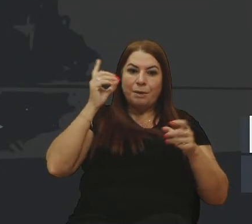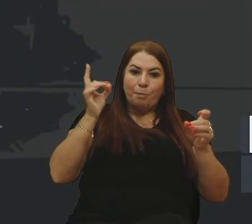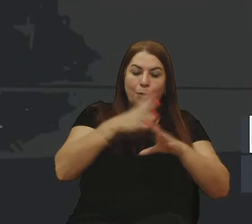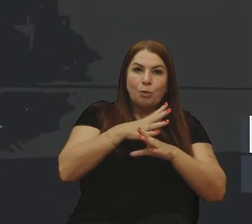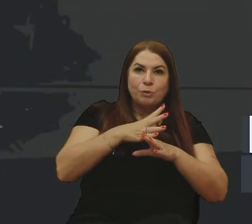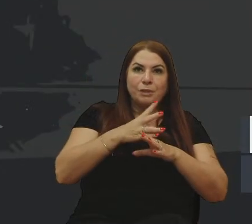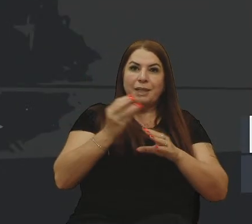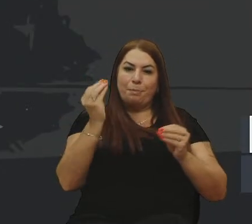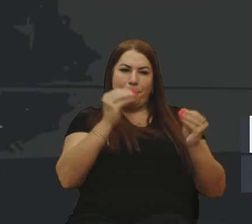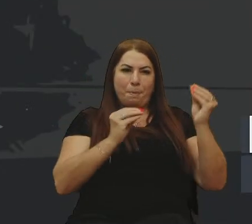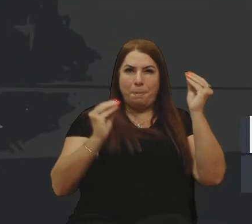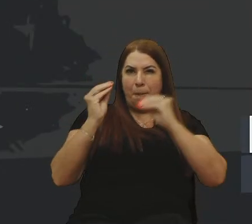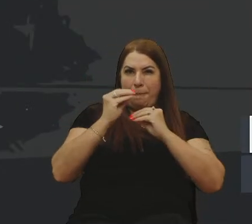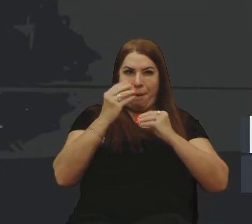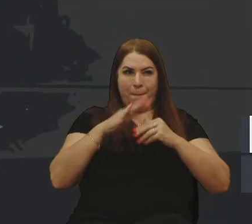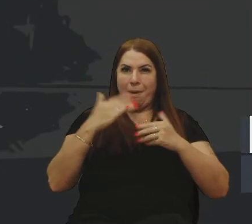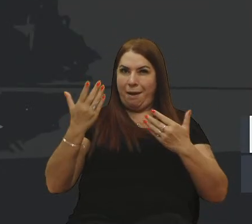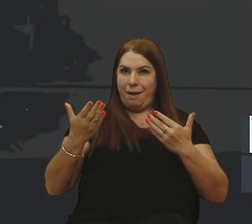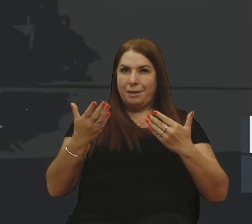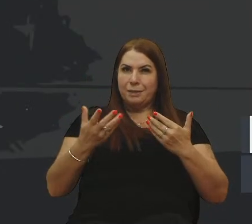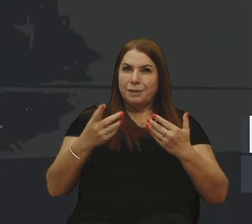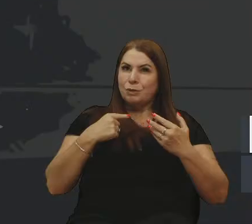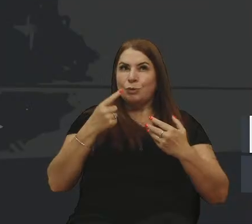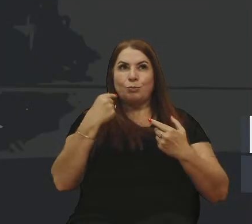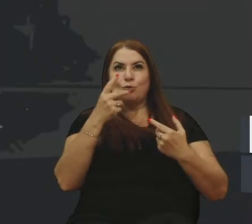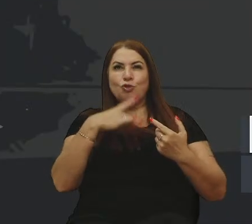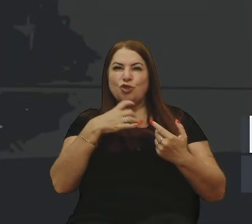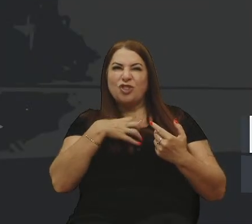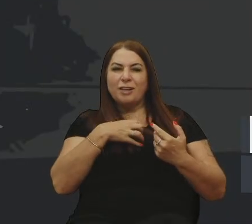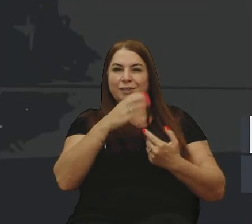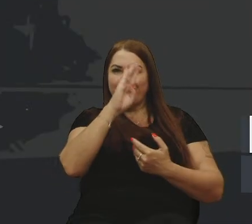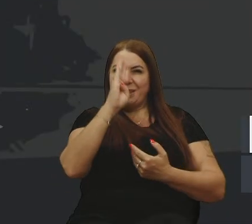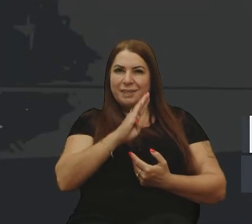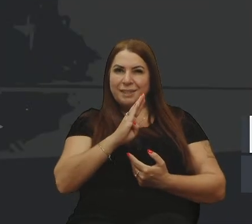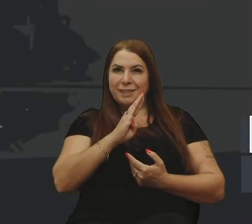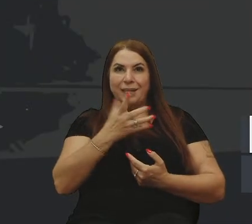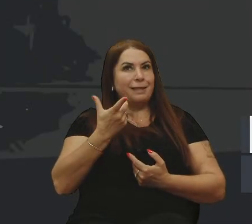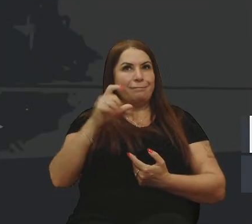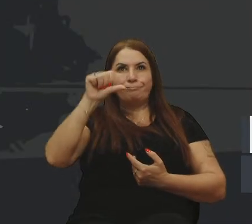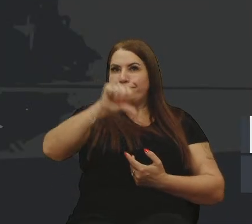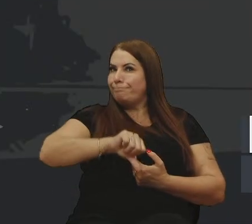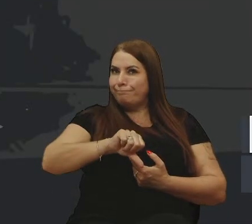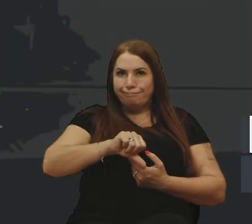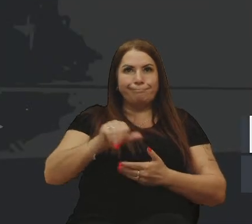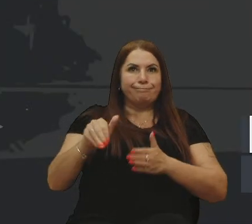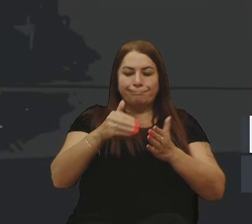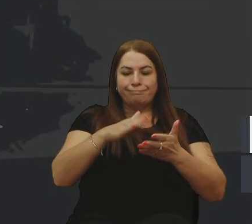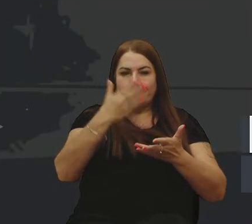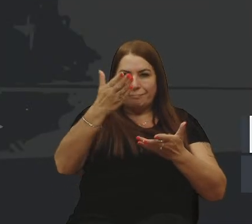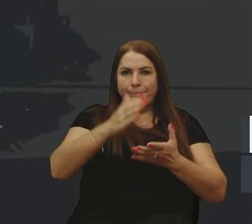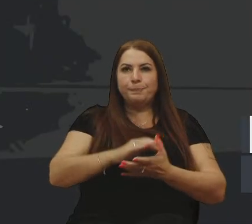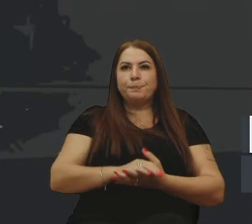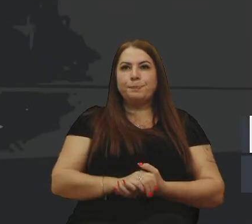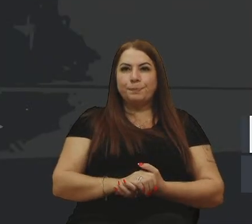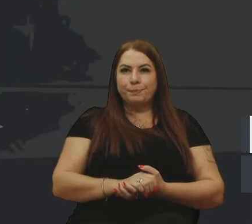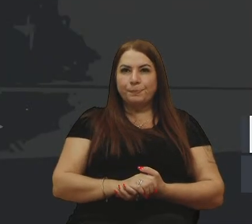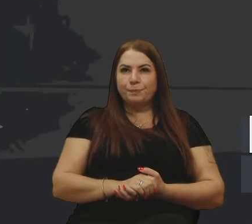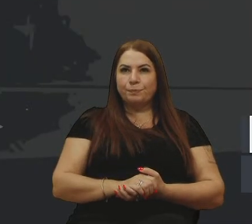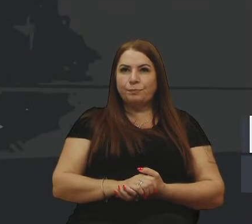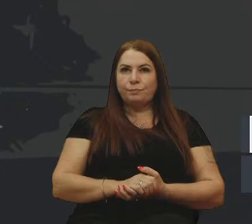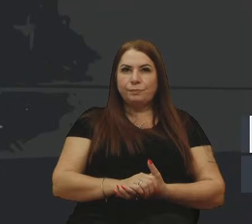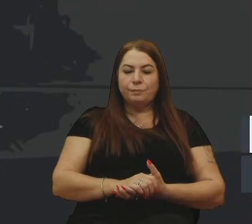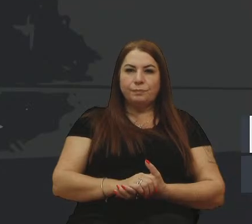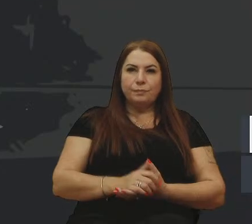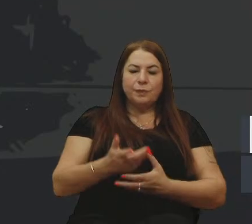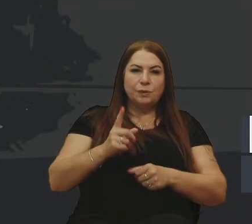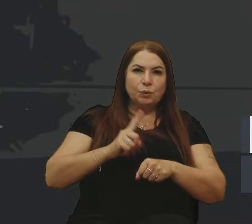gente quer enfeitar, quer botar um ingrediente a mais, quer dar o nosso toque brasileiro. E muitas vezes desanda a receita ali no caminhar. Né? Pode passar. Eu nem sei quanto tempo eu estou